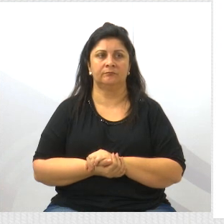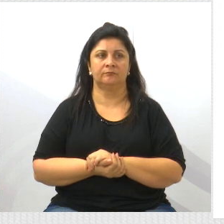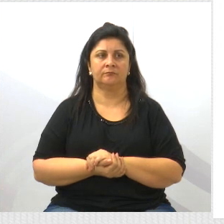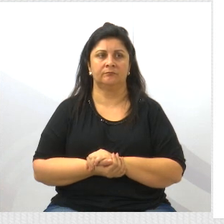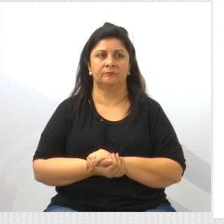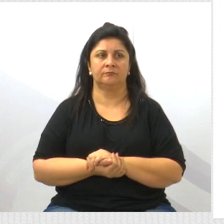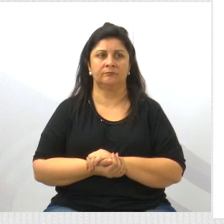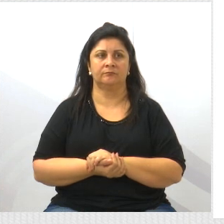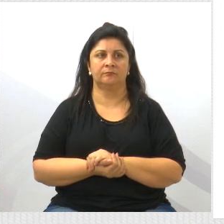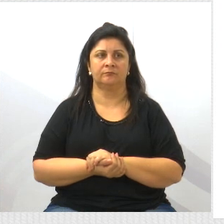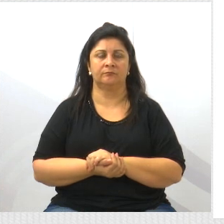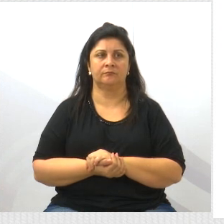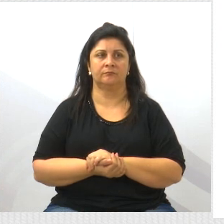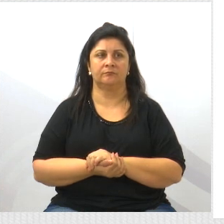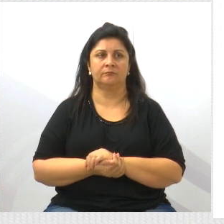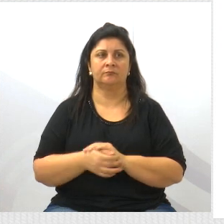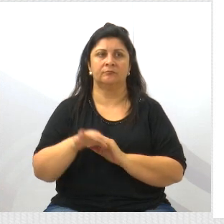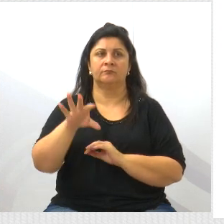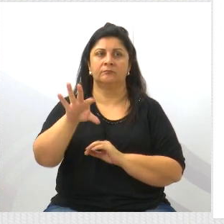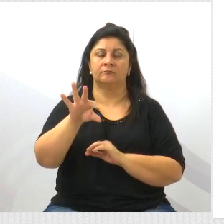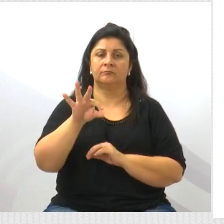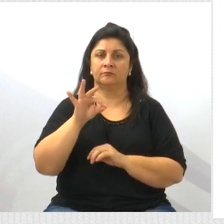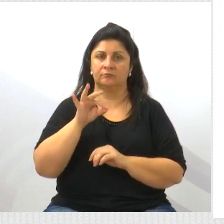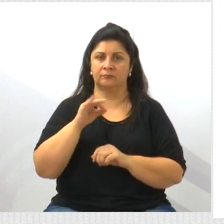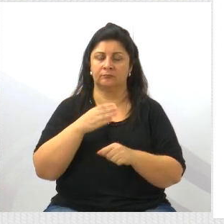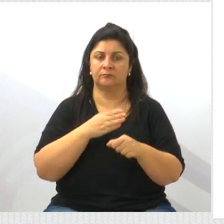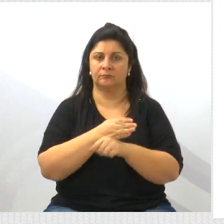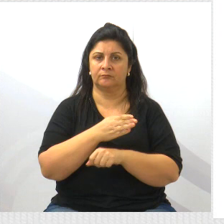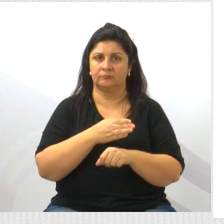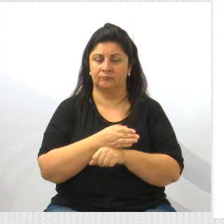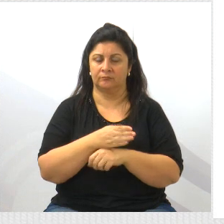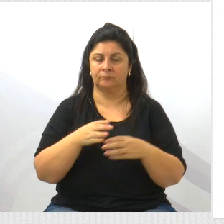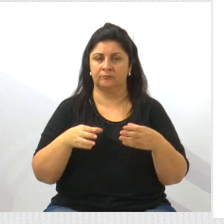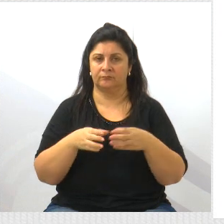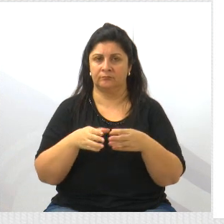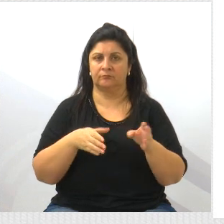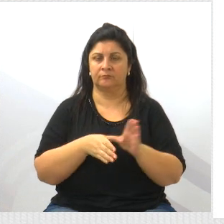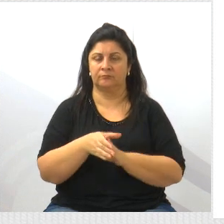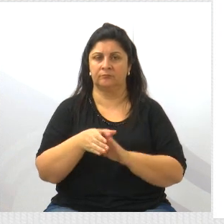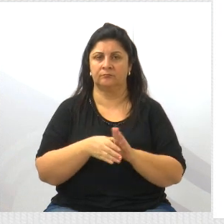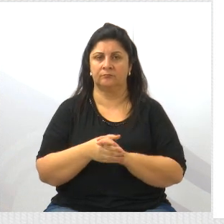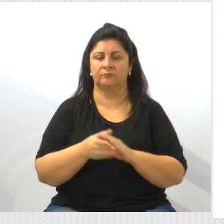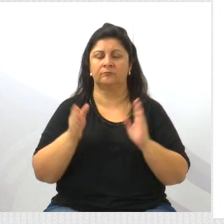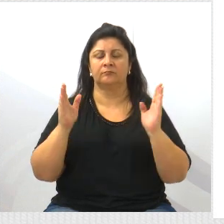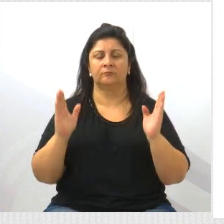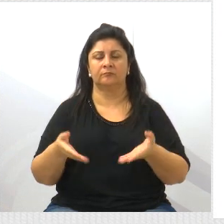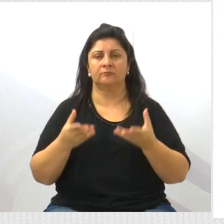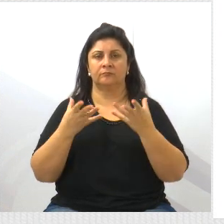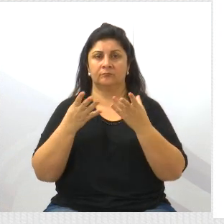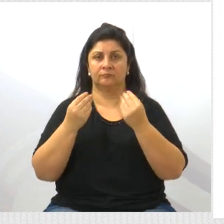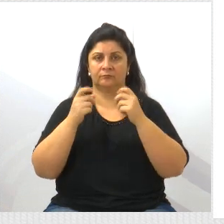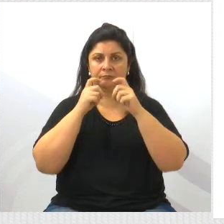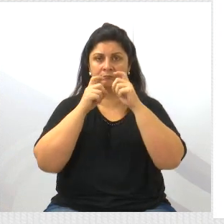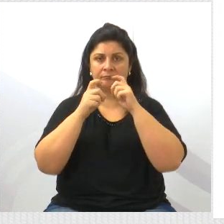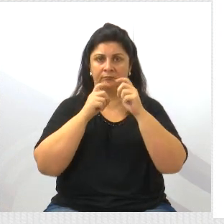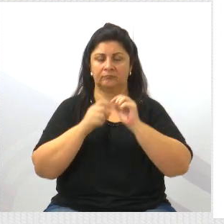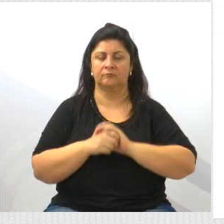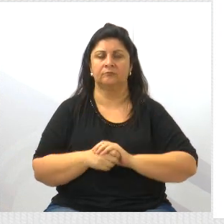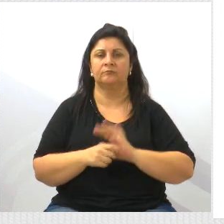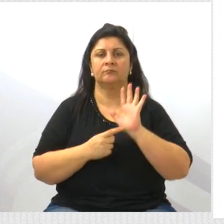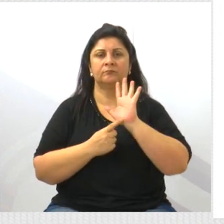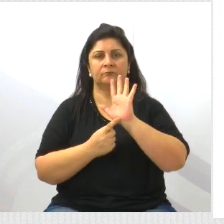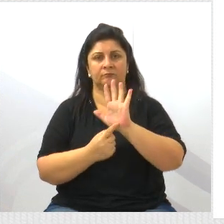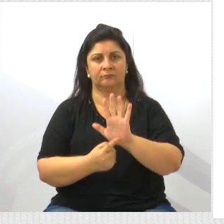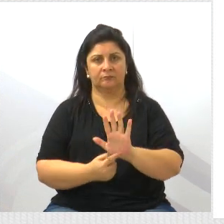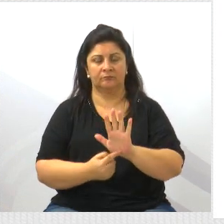A escolha dos membros, né, para o conselho. Como eu disse, nós fizemos várias reuniões,